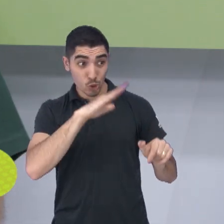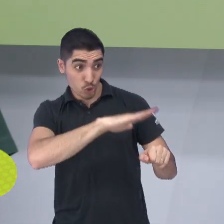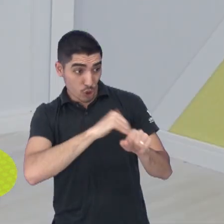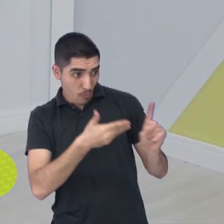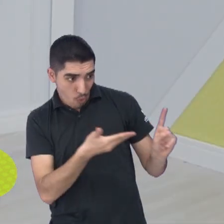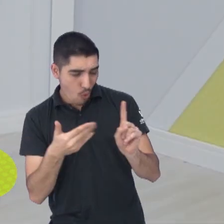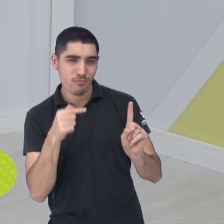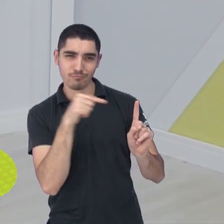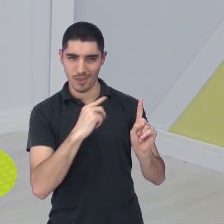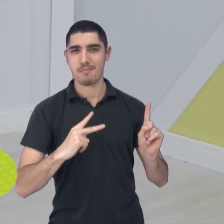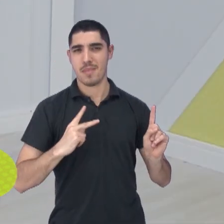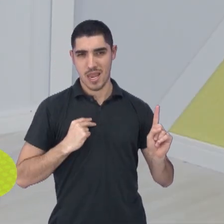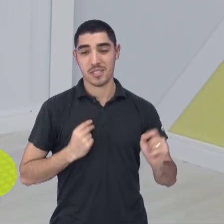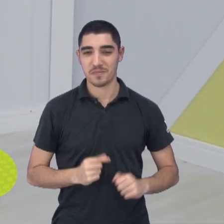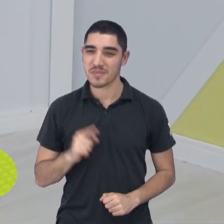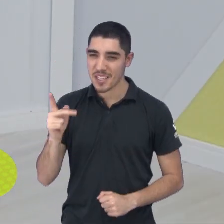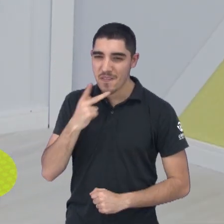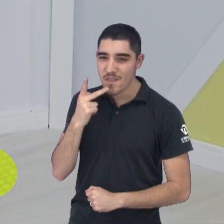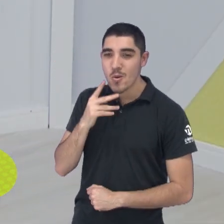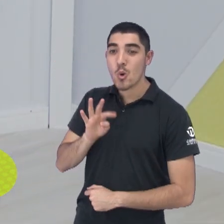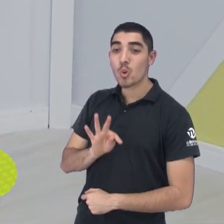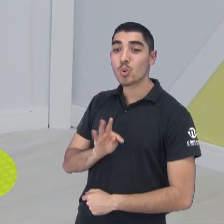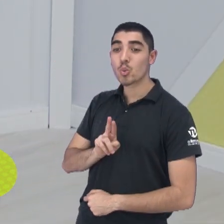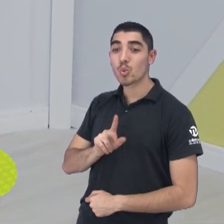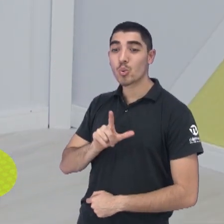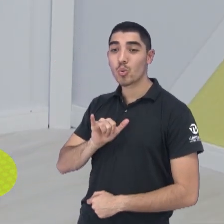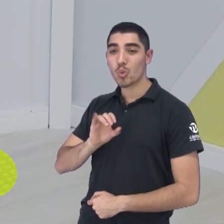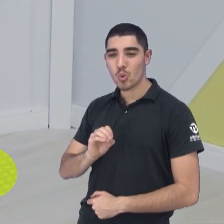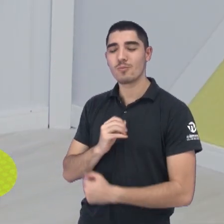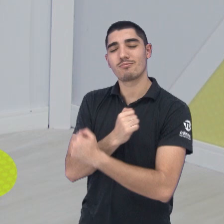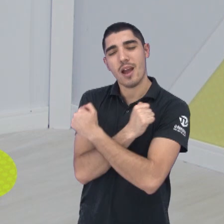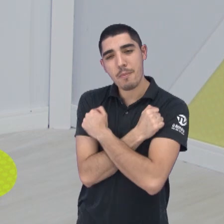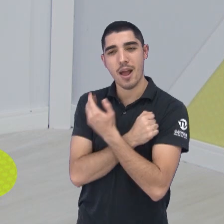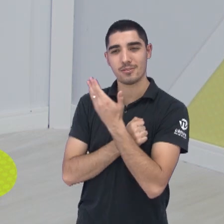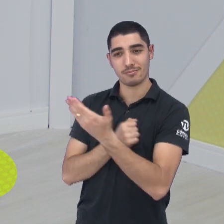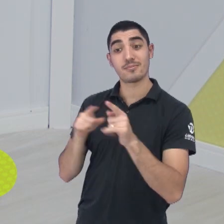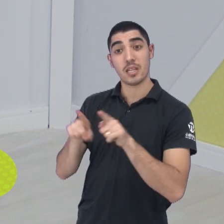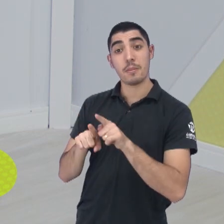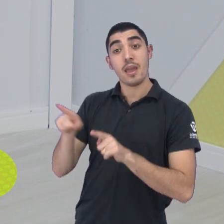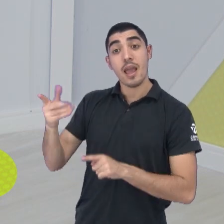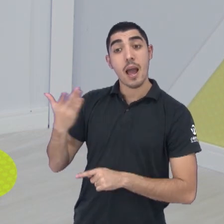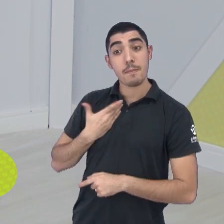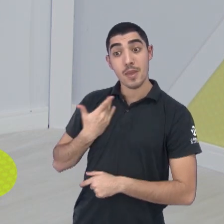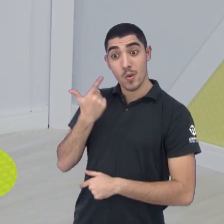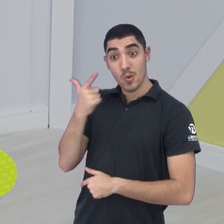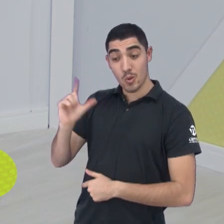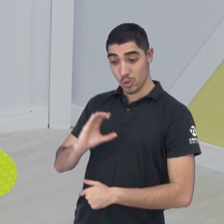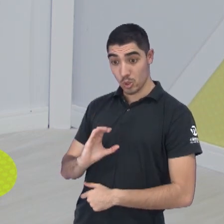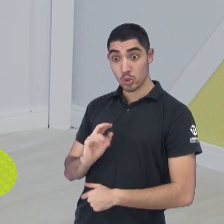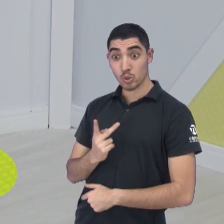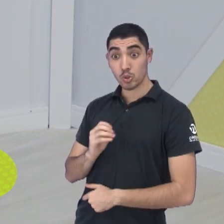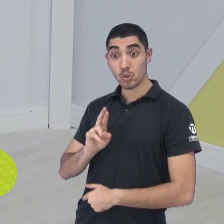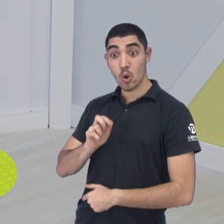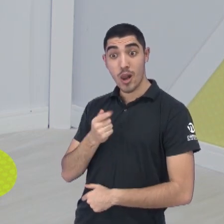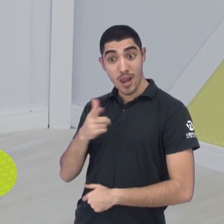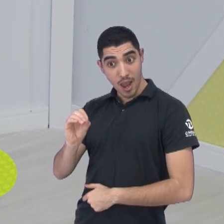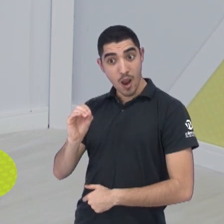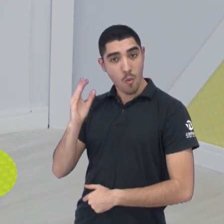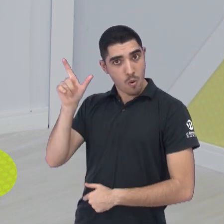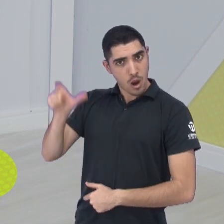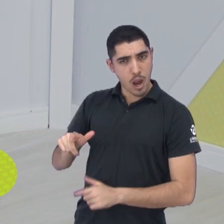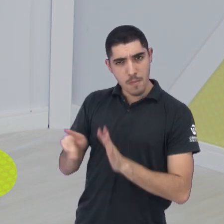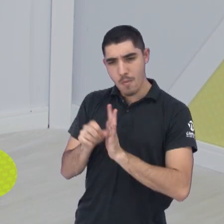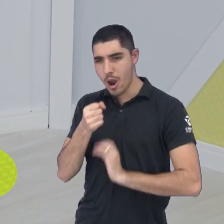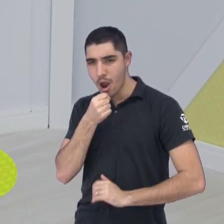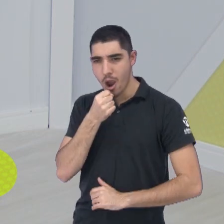brasileira. Você falou do Túlio, um grande abraço pro Túlio, que sempre acompanha aqui o nosso Hora do Esporte. Era amigo do Chorão, o Chorão era amigo particular do Chorão, do Charlie Brown,